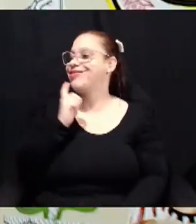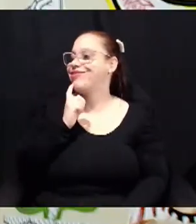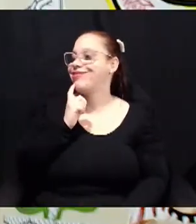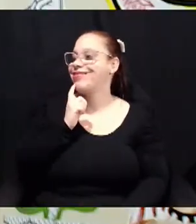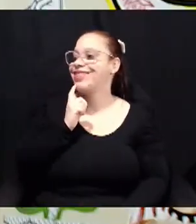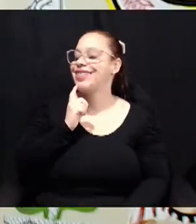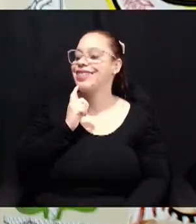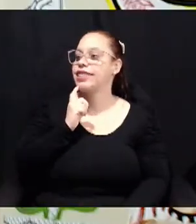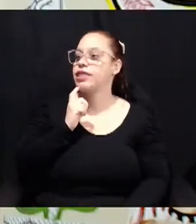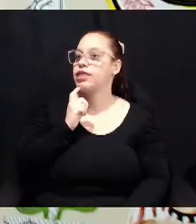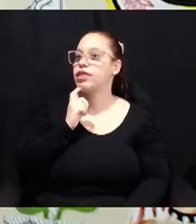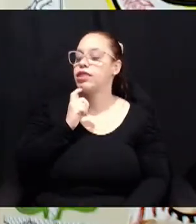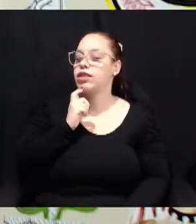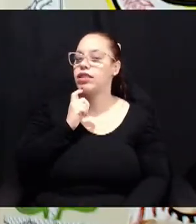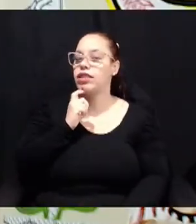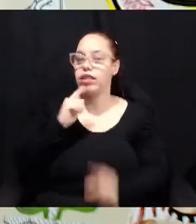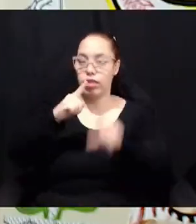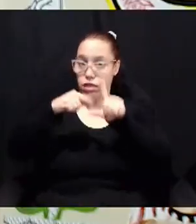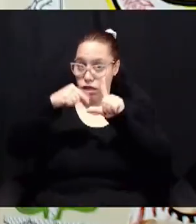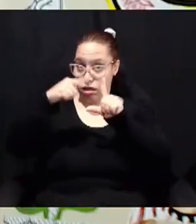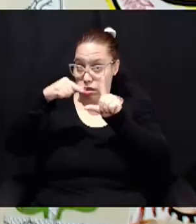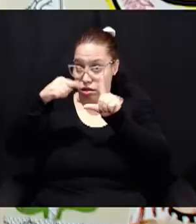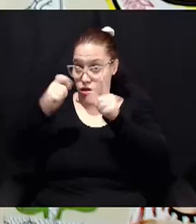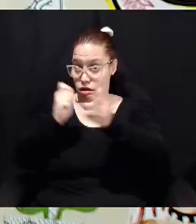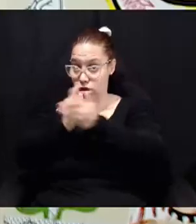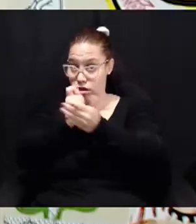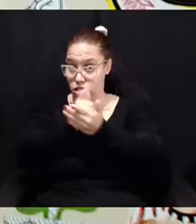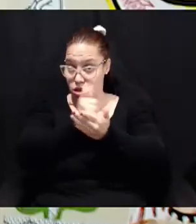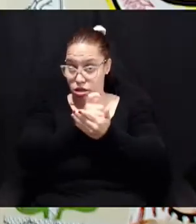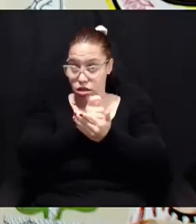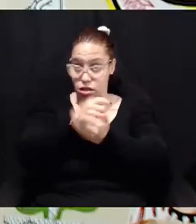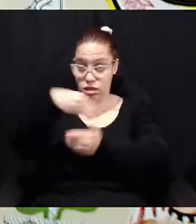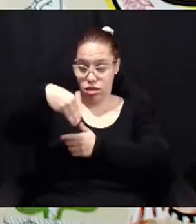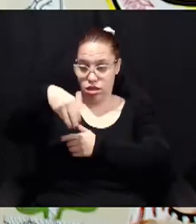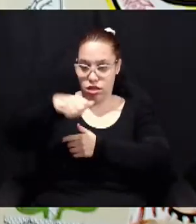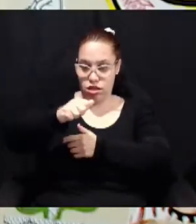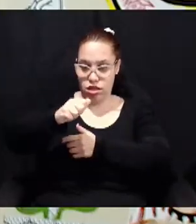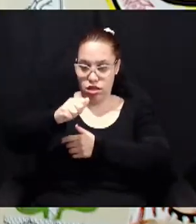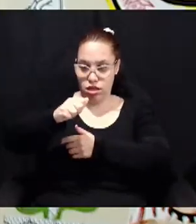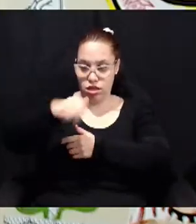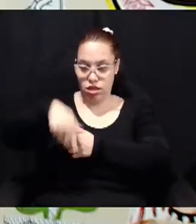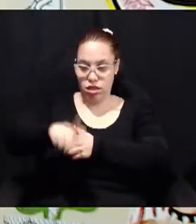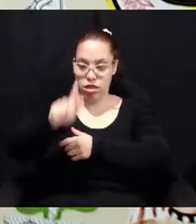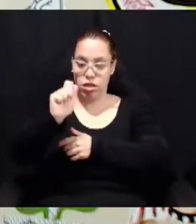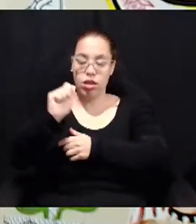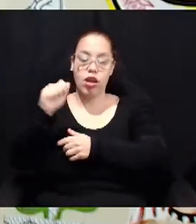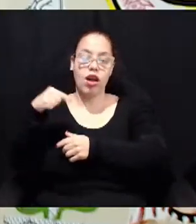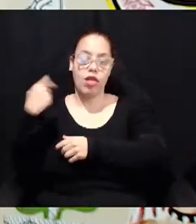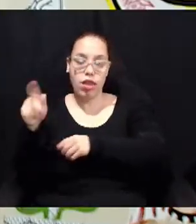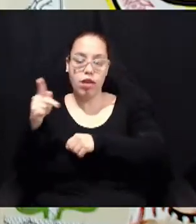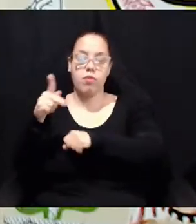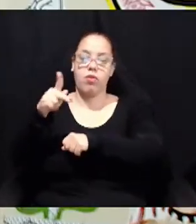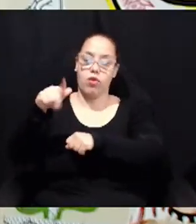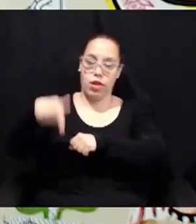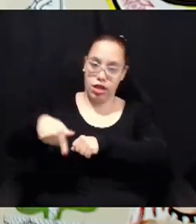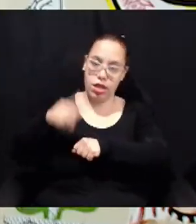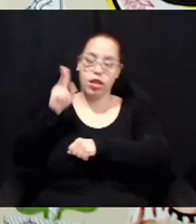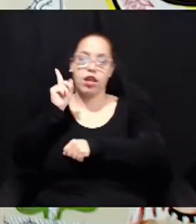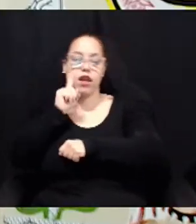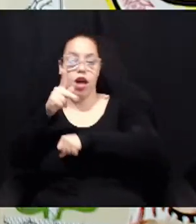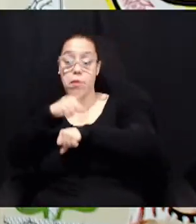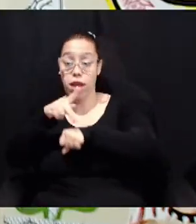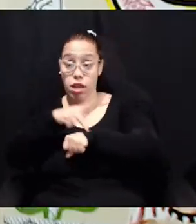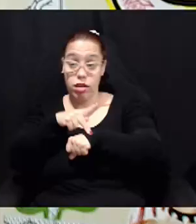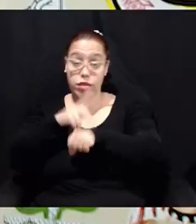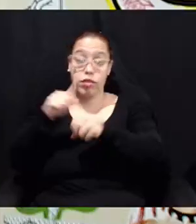os índices ali de vendas no Brasil, é mangá disparado, depois vem quadrinhos americanos e depois você